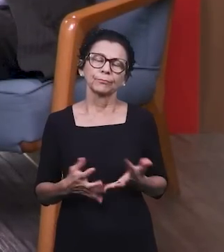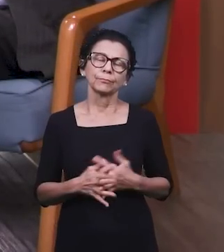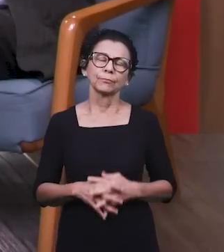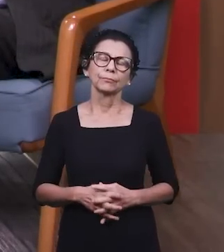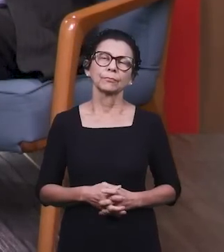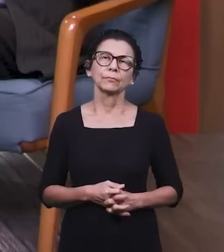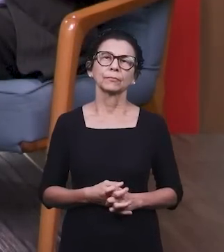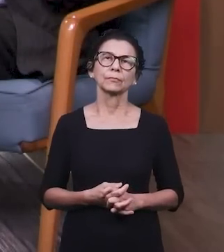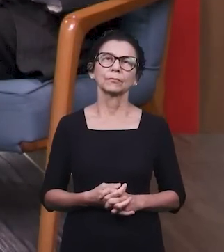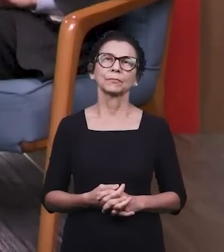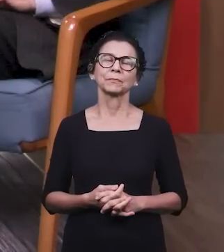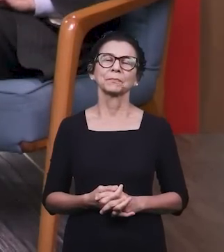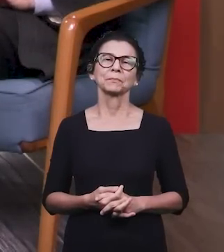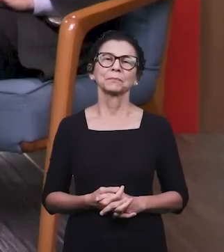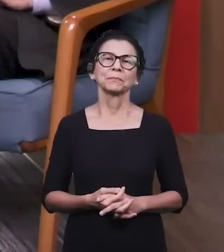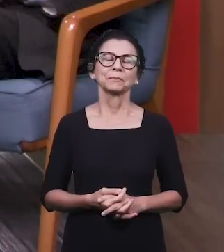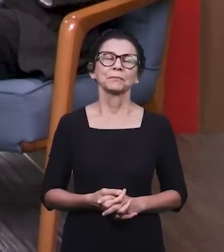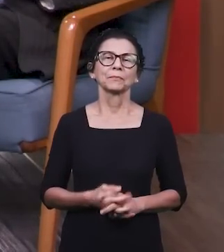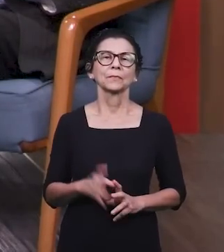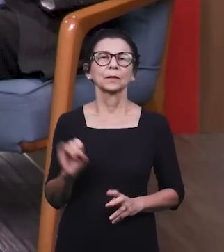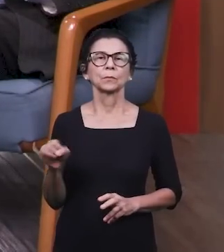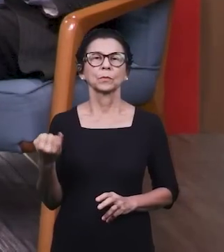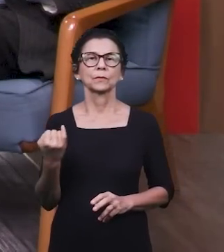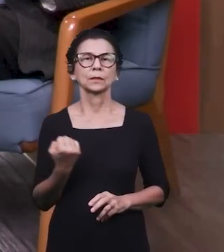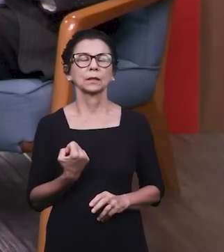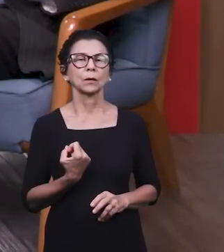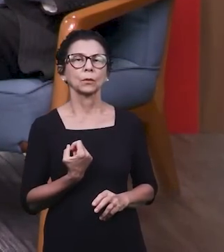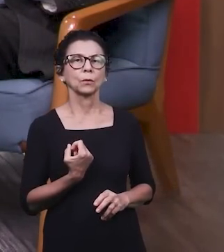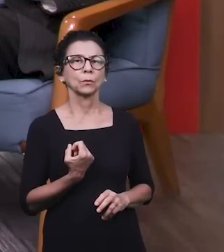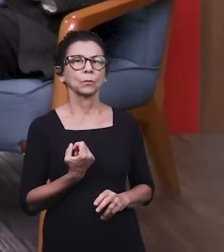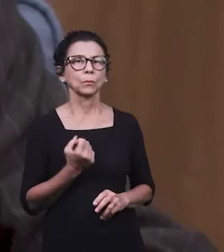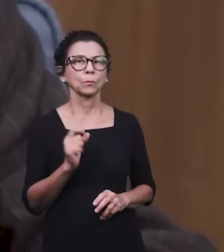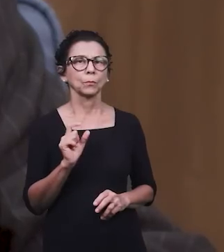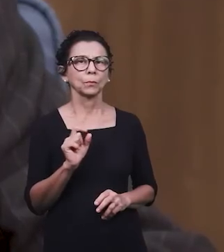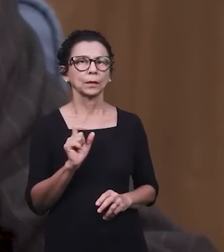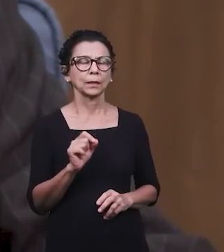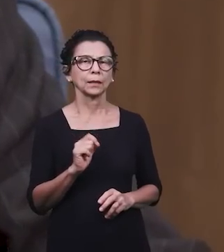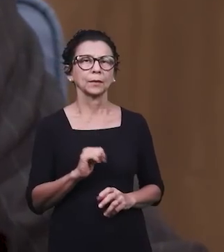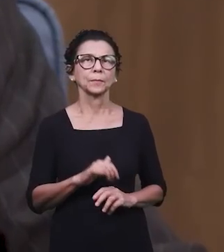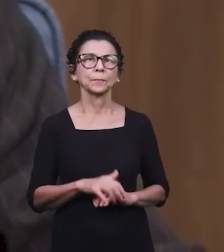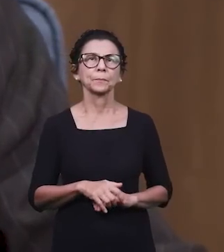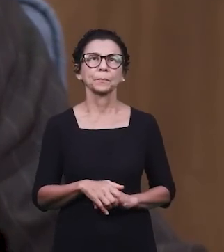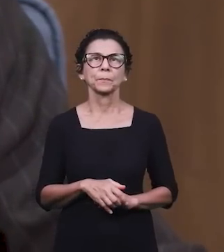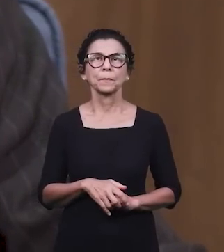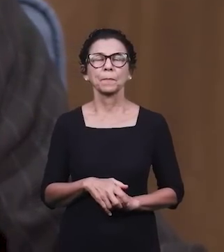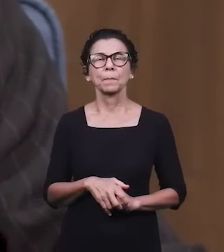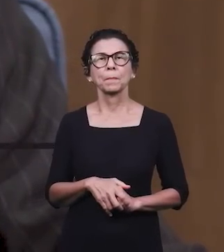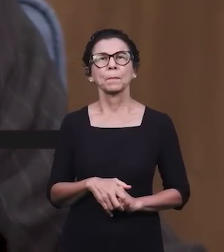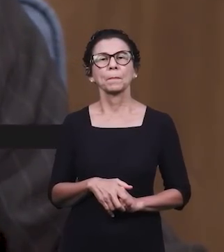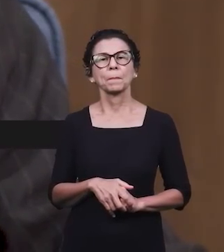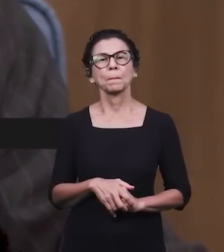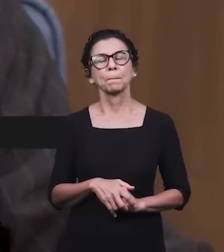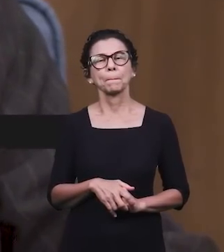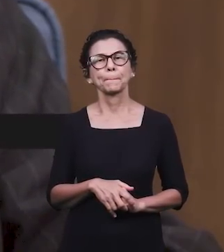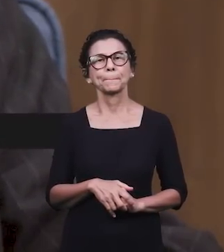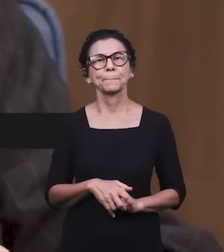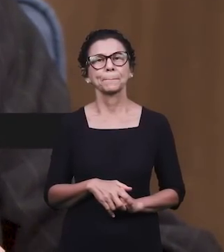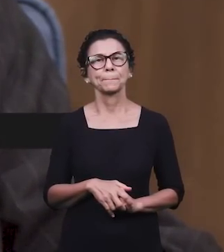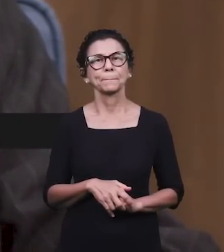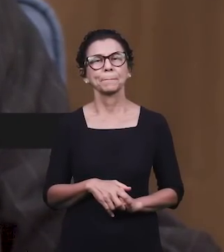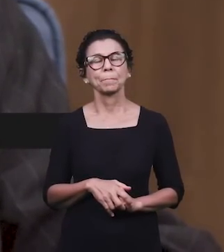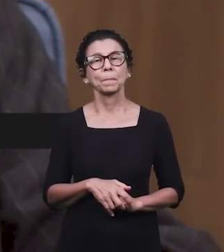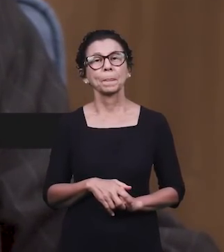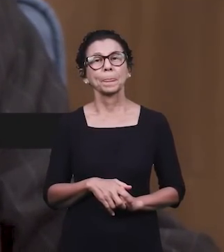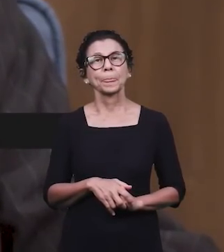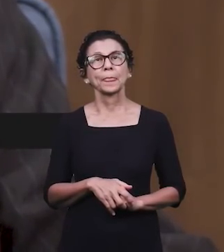esse gancho que você falou aí, que eu acho que tem um dos problemas mais sérios que a gente encontra hoje com as pessoas, é esse